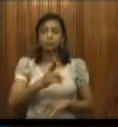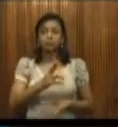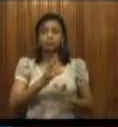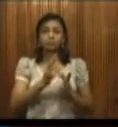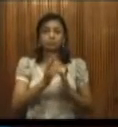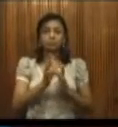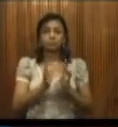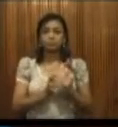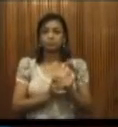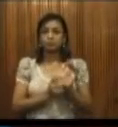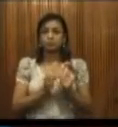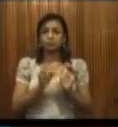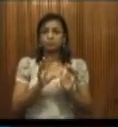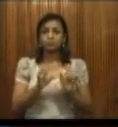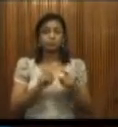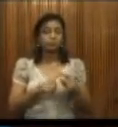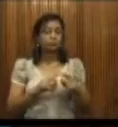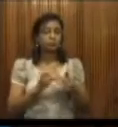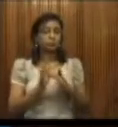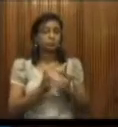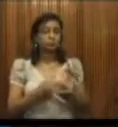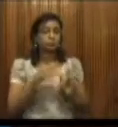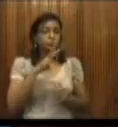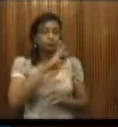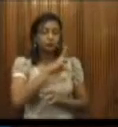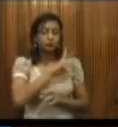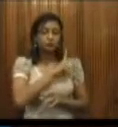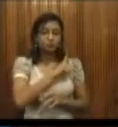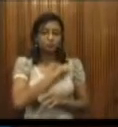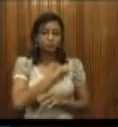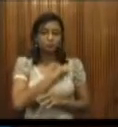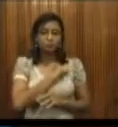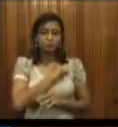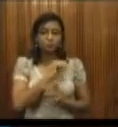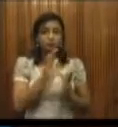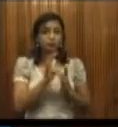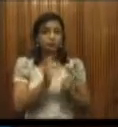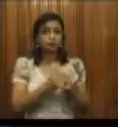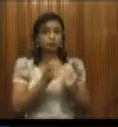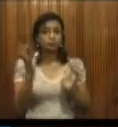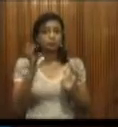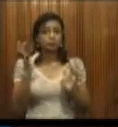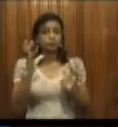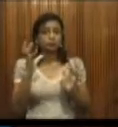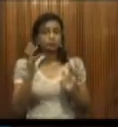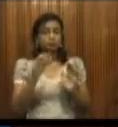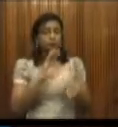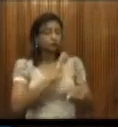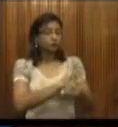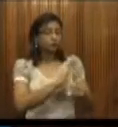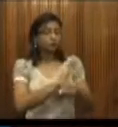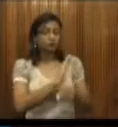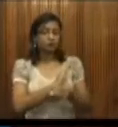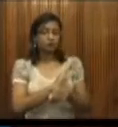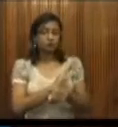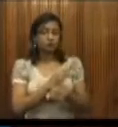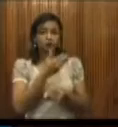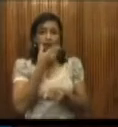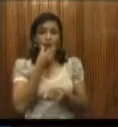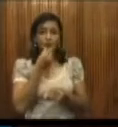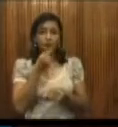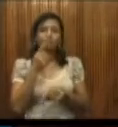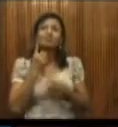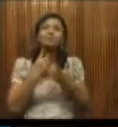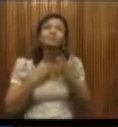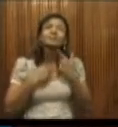não está querendo criar uma situação difícil para aquele homem. Jesus está querendo ajudar aquele homem realmente a conquistar a vida eterna.